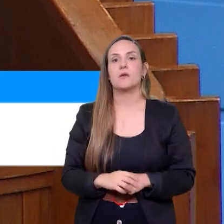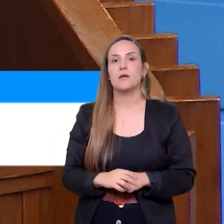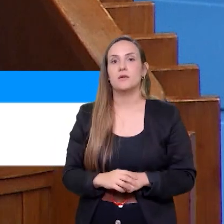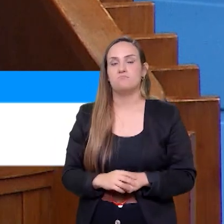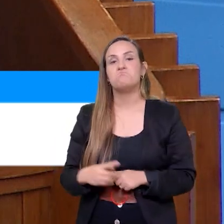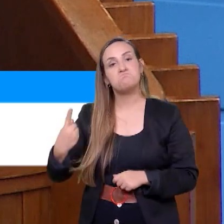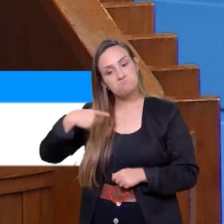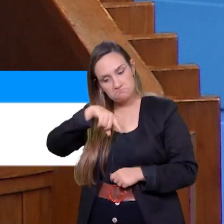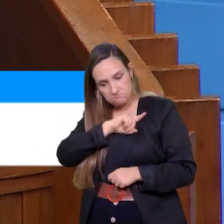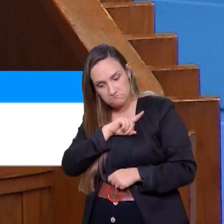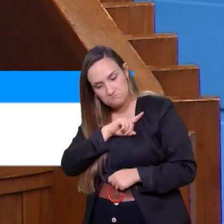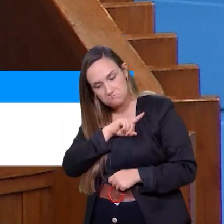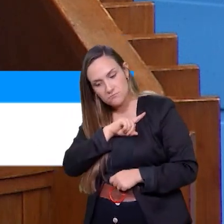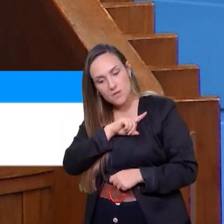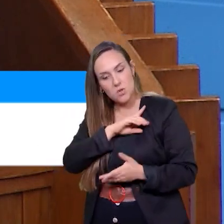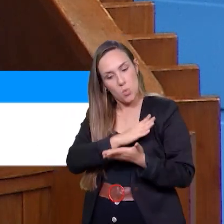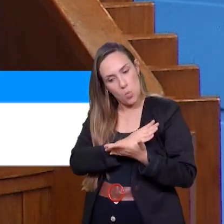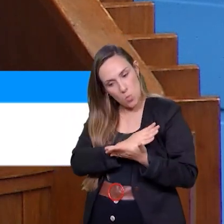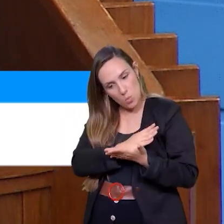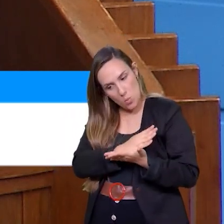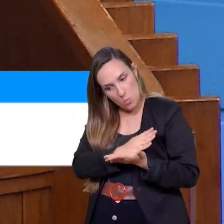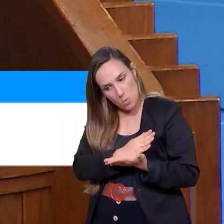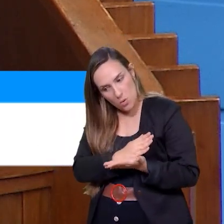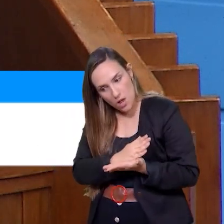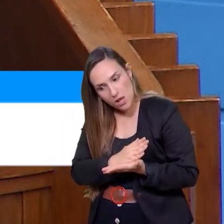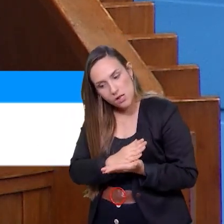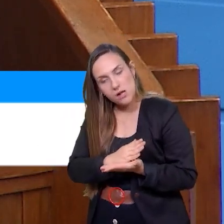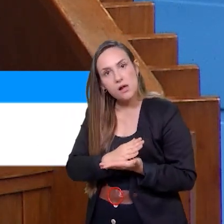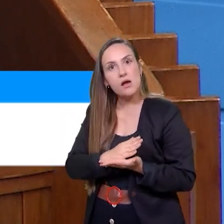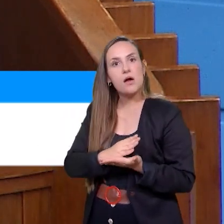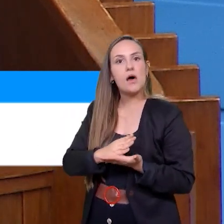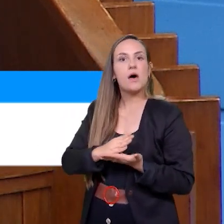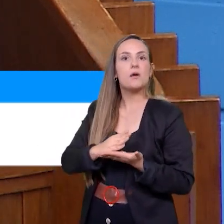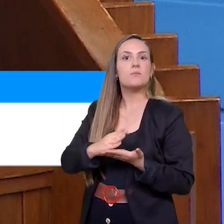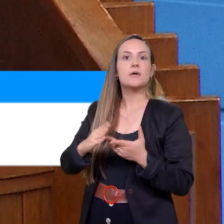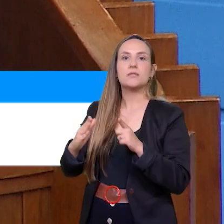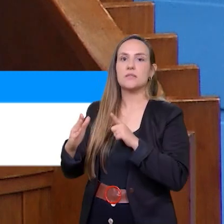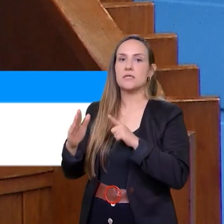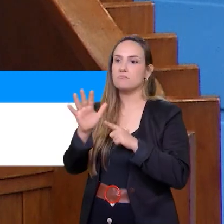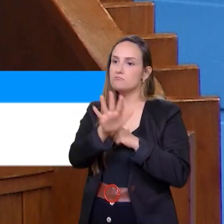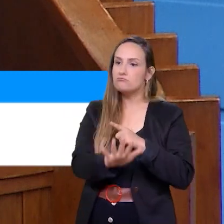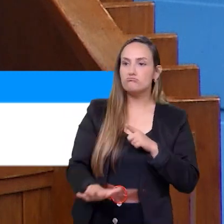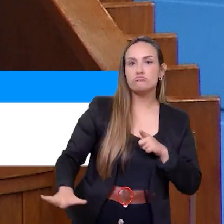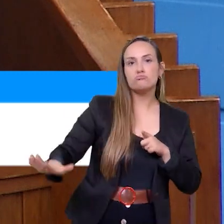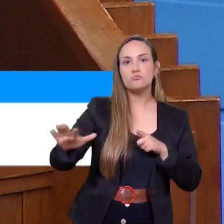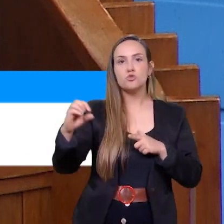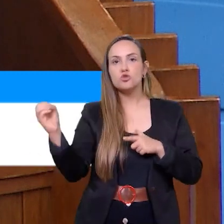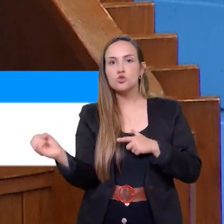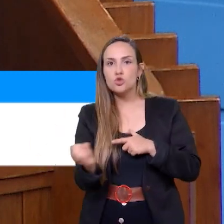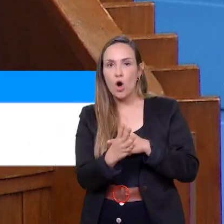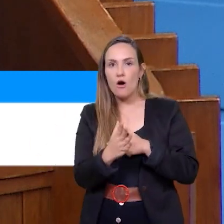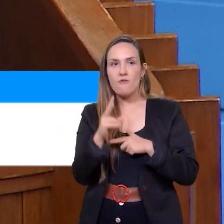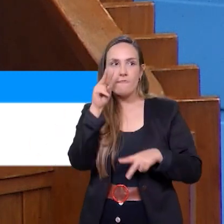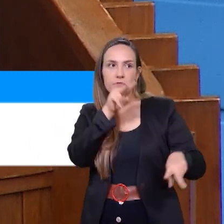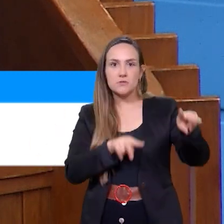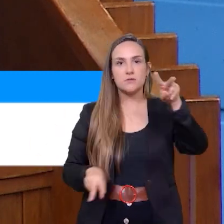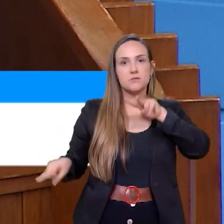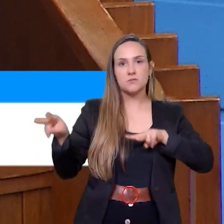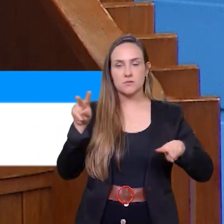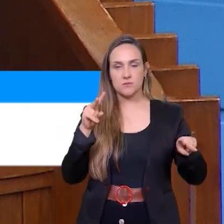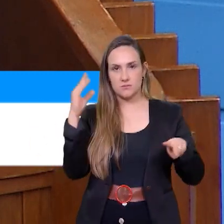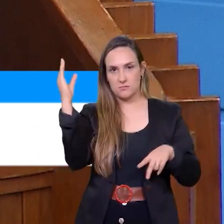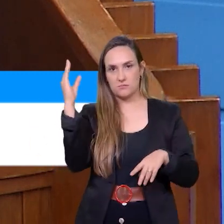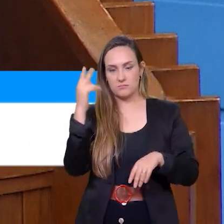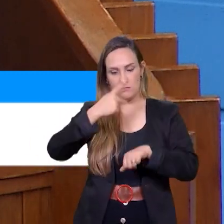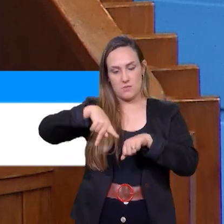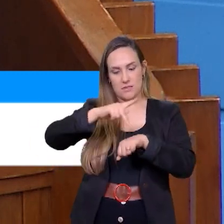sobre o novo Brasil que está ali na frente, que a partir de